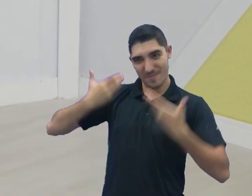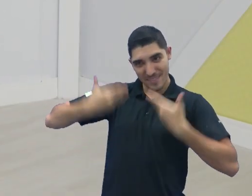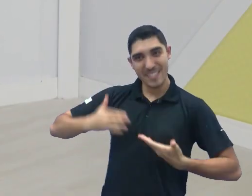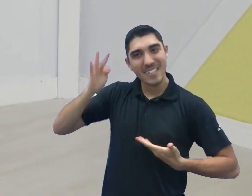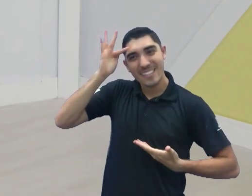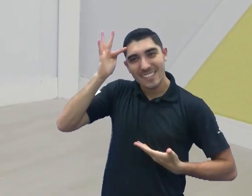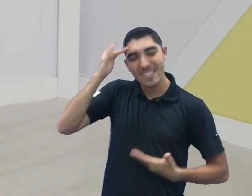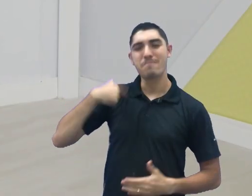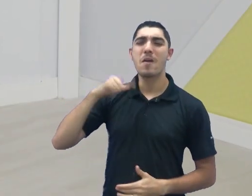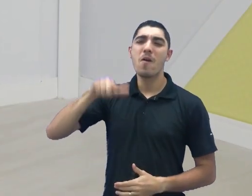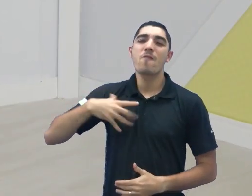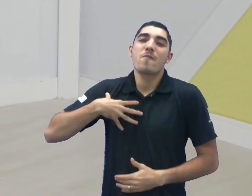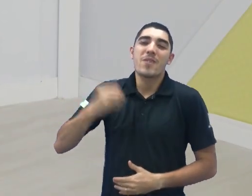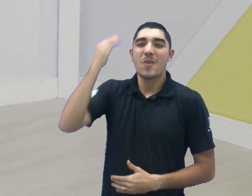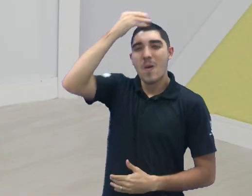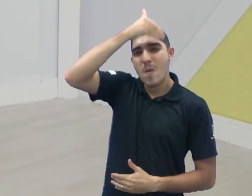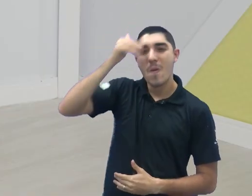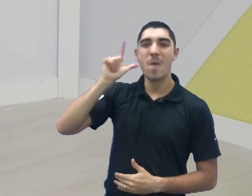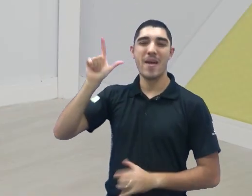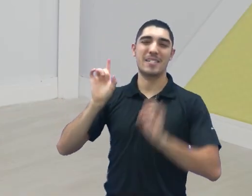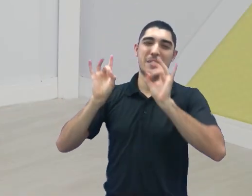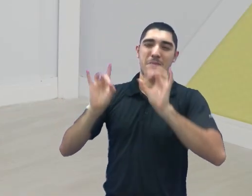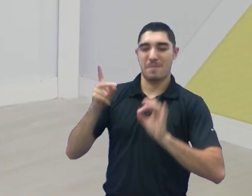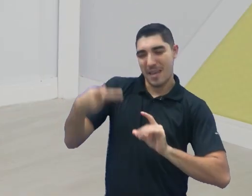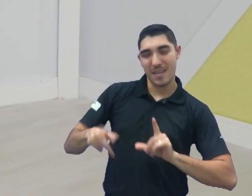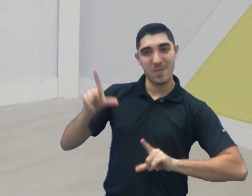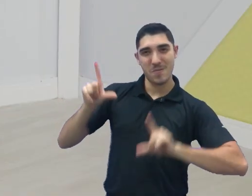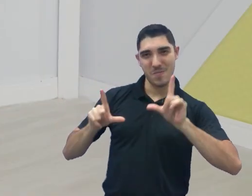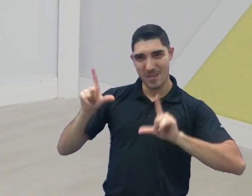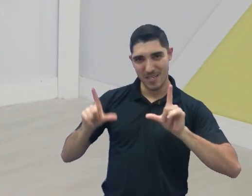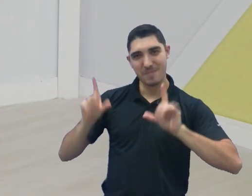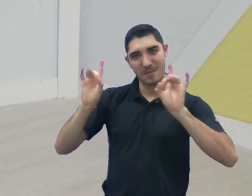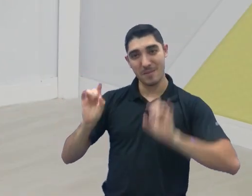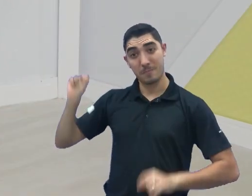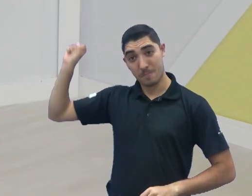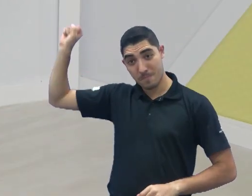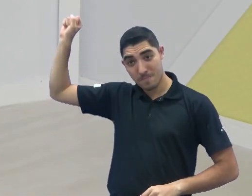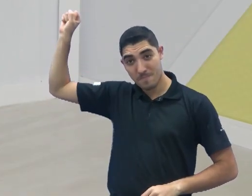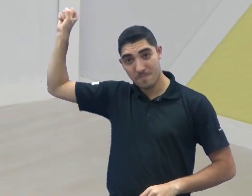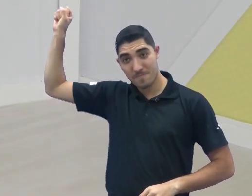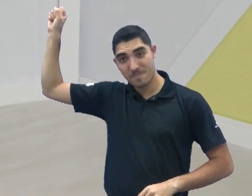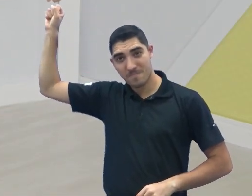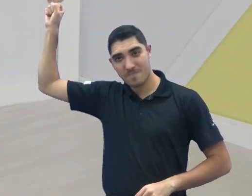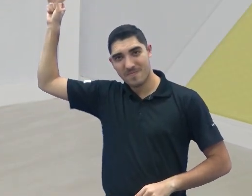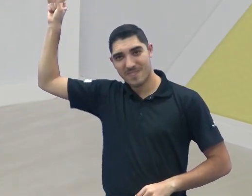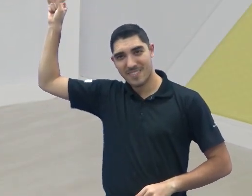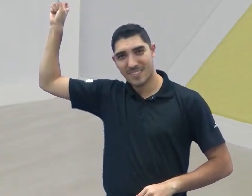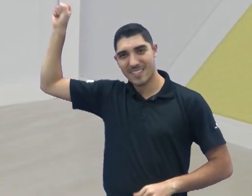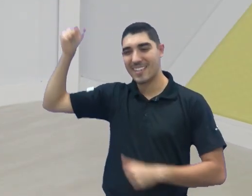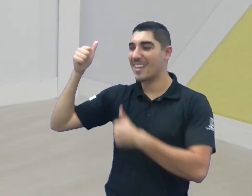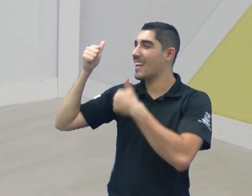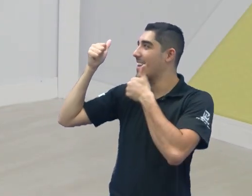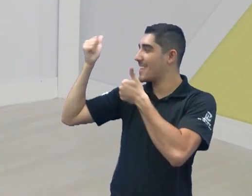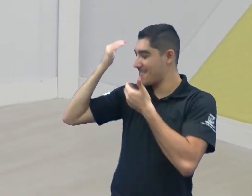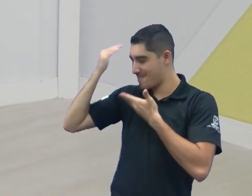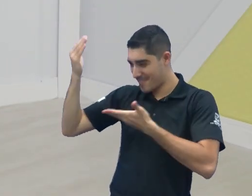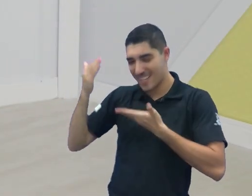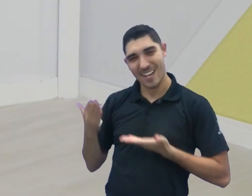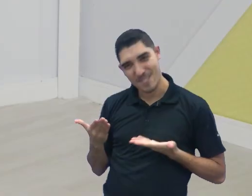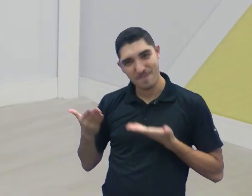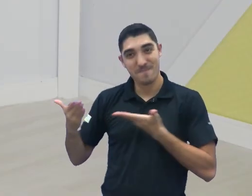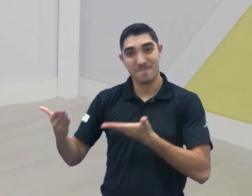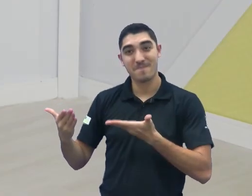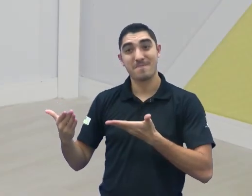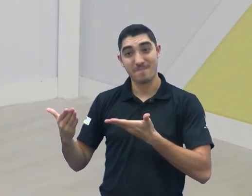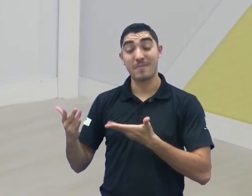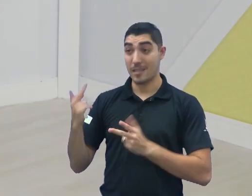o papai do Lorenzo, que é o mascotinho do nosso Hora do Esporte. Luizão, seja sempre muito bem-vindo, hein? Aquele nosso soquinho maroto, aê! O soquinho